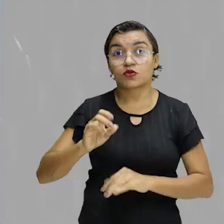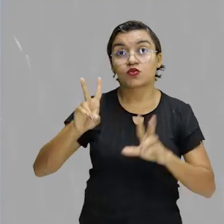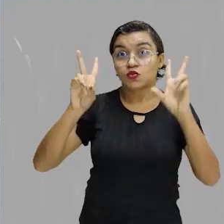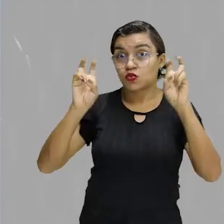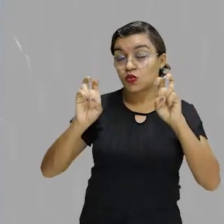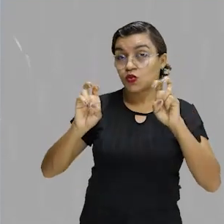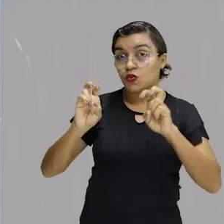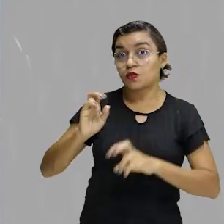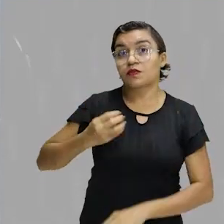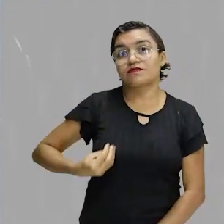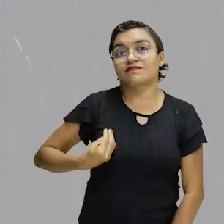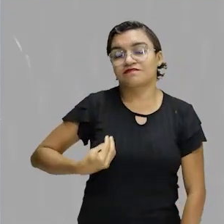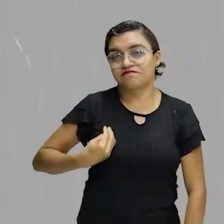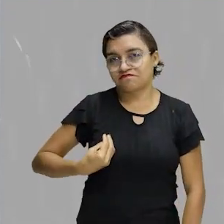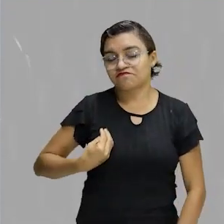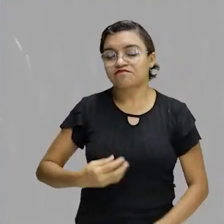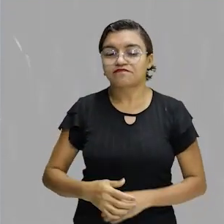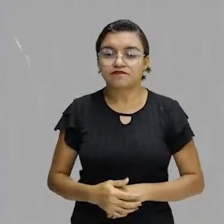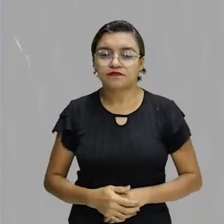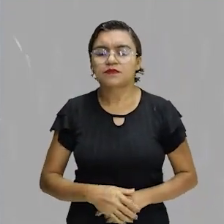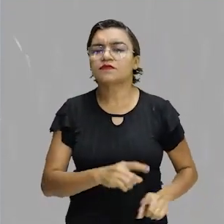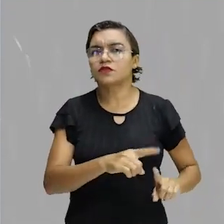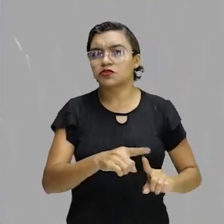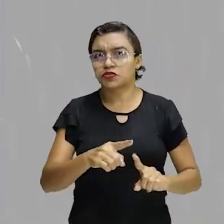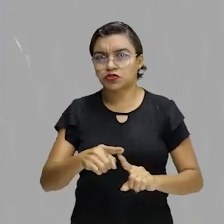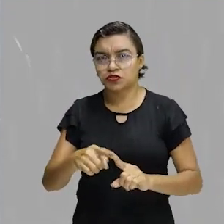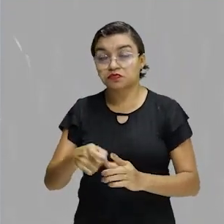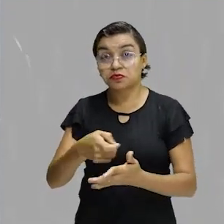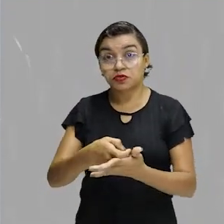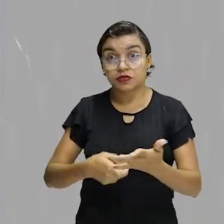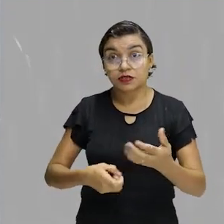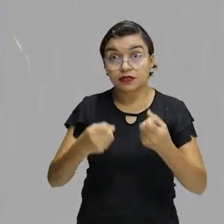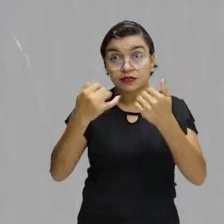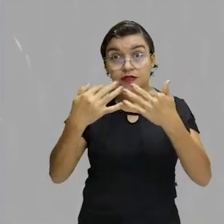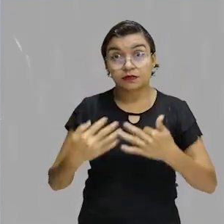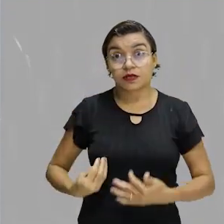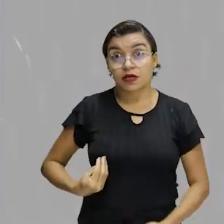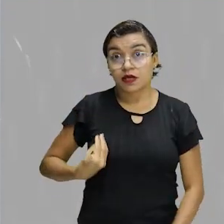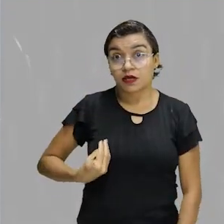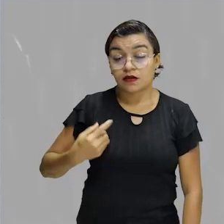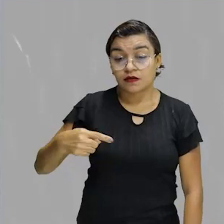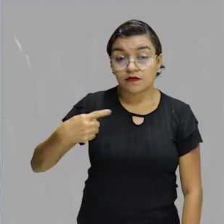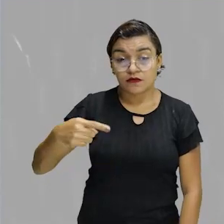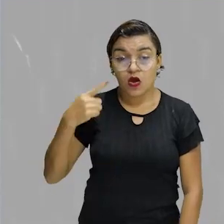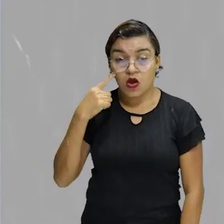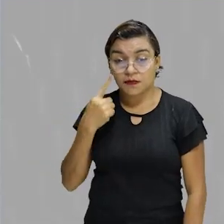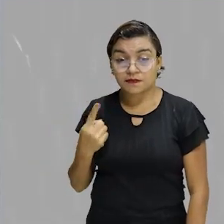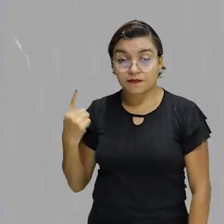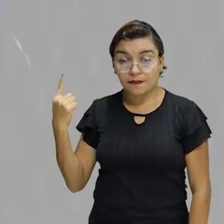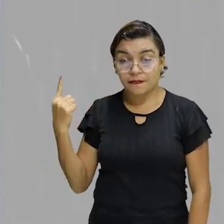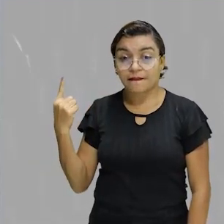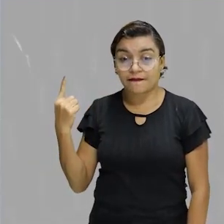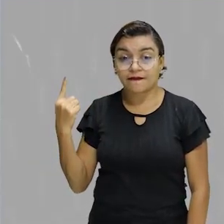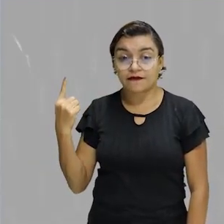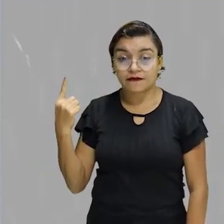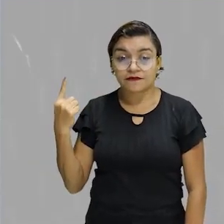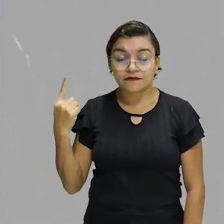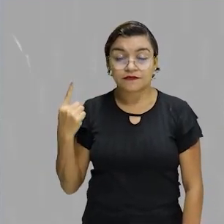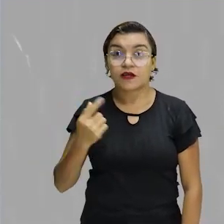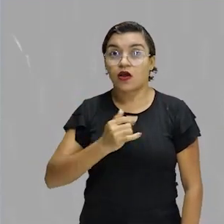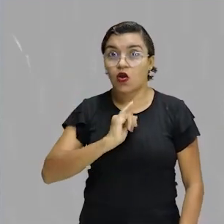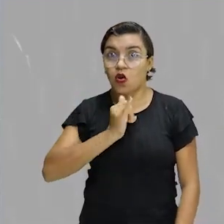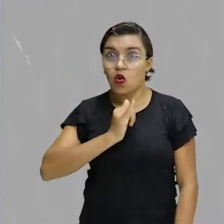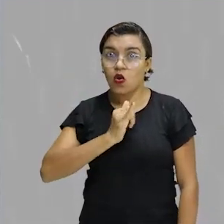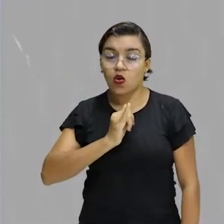cotidiano. Desse modelo, desse tipo de texto que fala sobre rotina, a gente destaca short stories, que aqui nós vamos chamar de